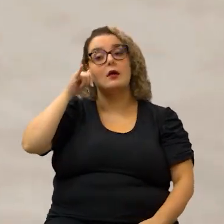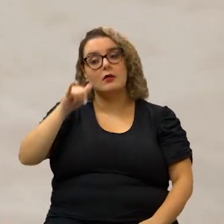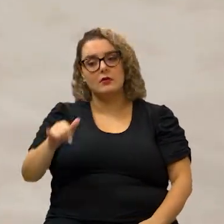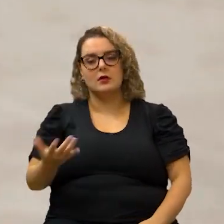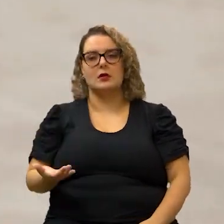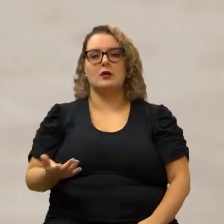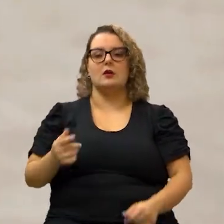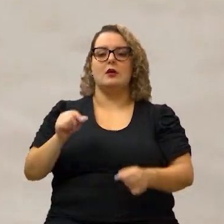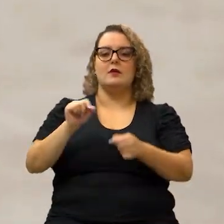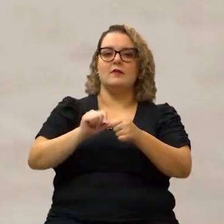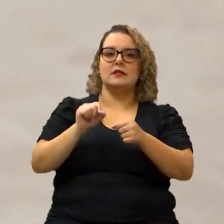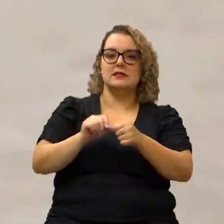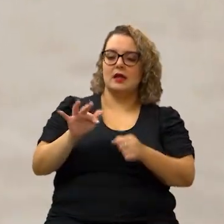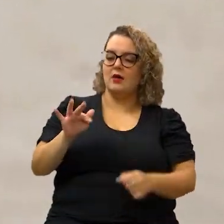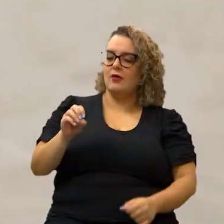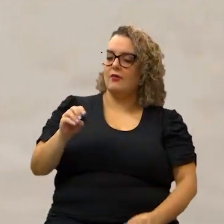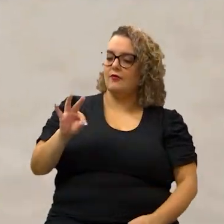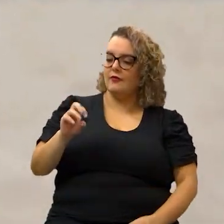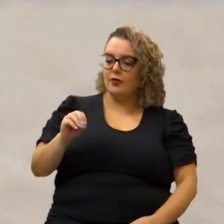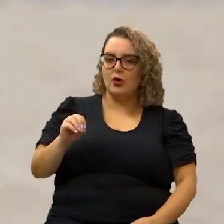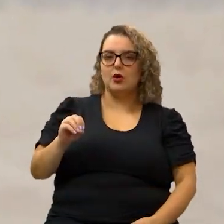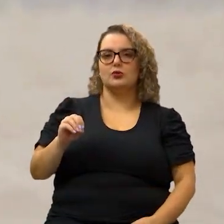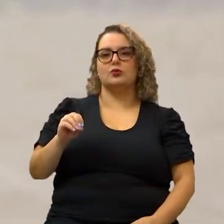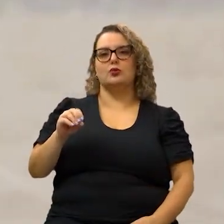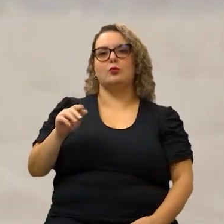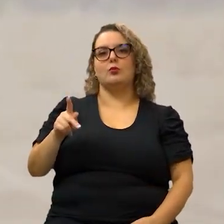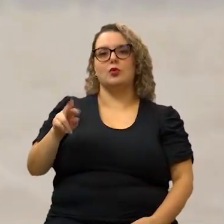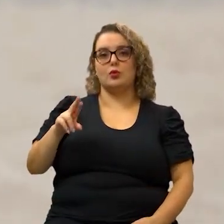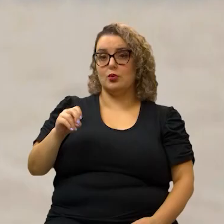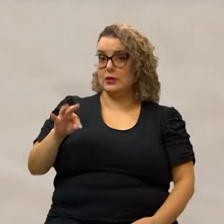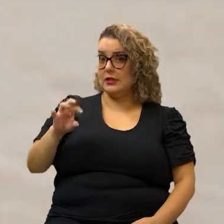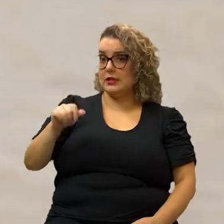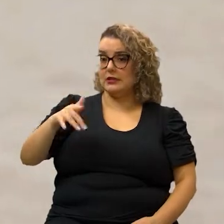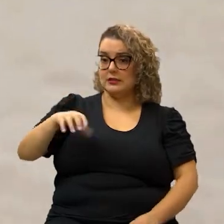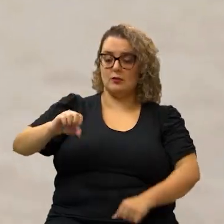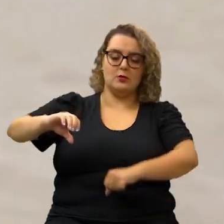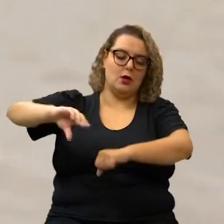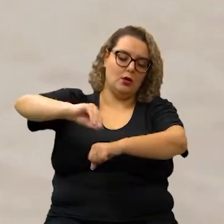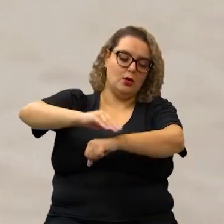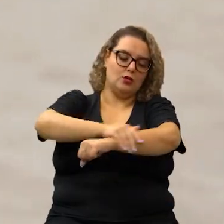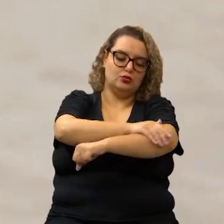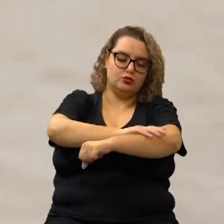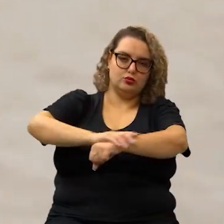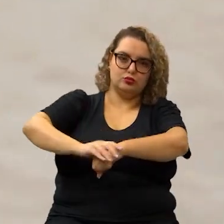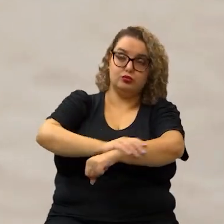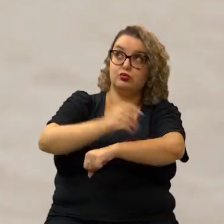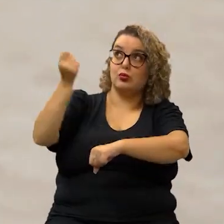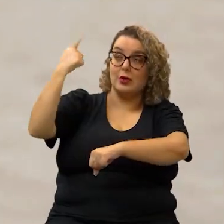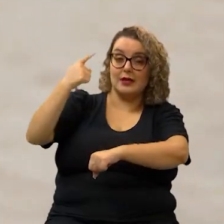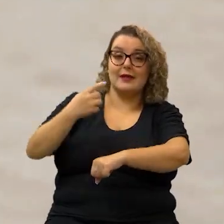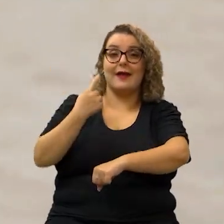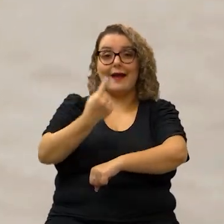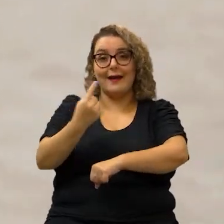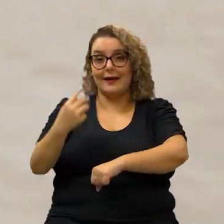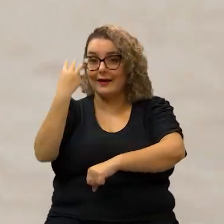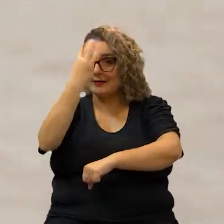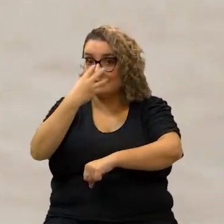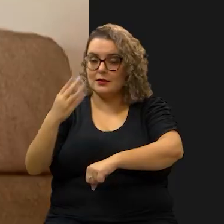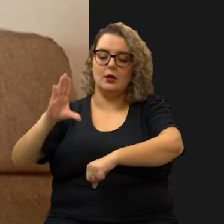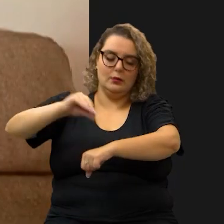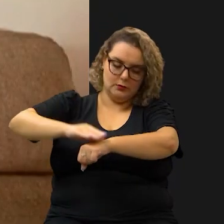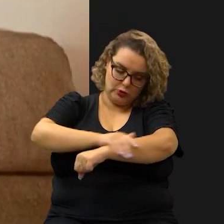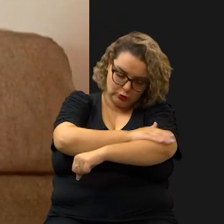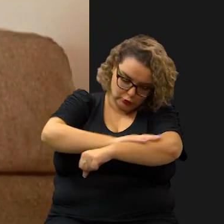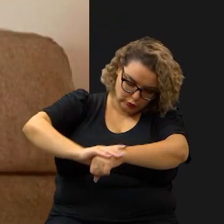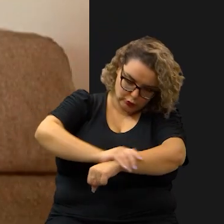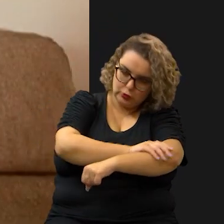paciente deve fazer fotoproteção, usar protetor solar e repassar esse protetor a cada 3 horas, porque